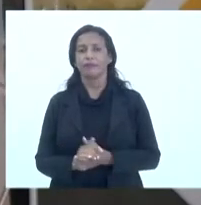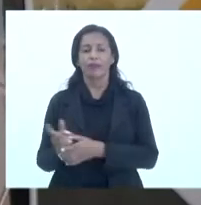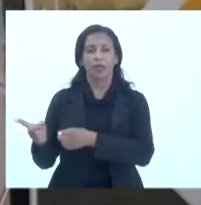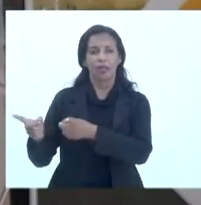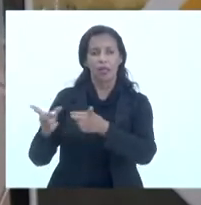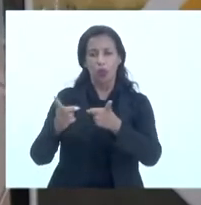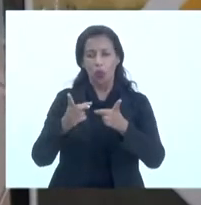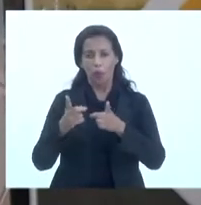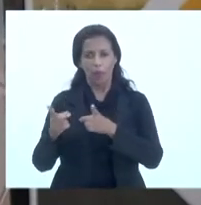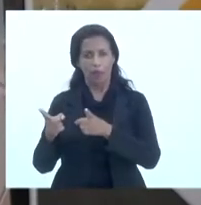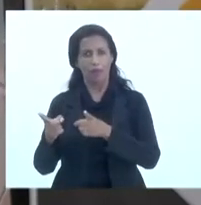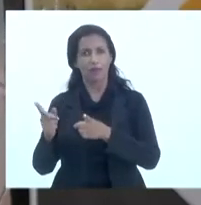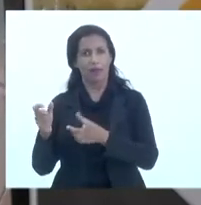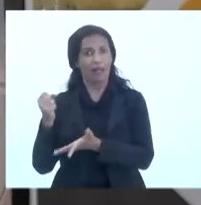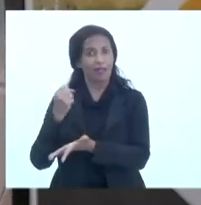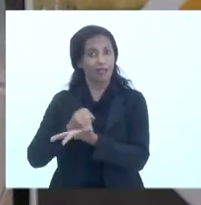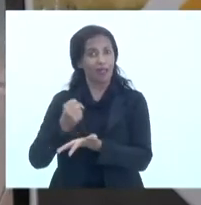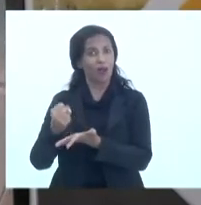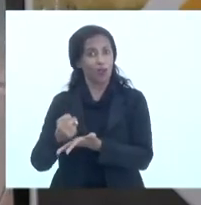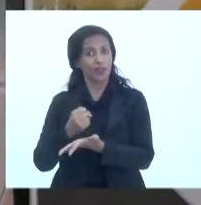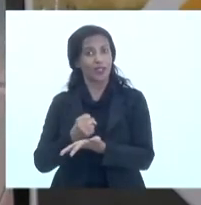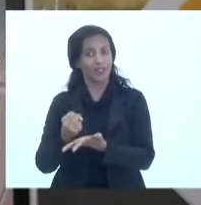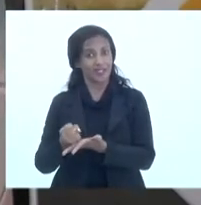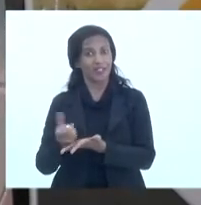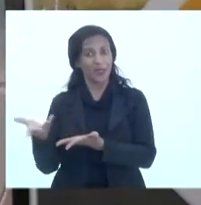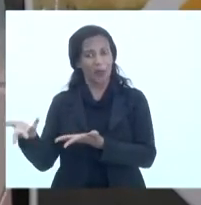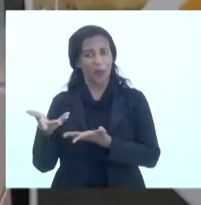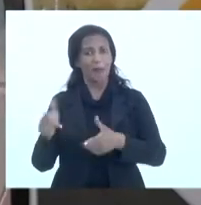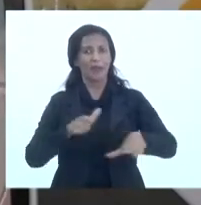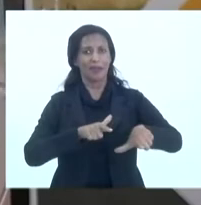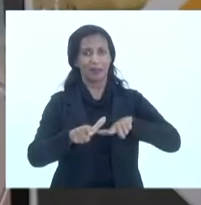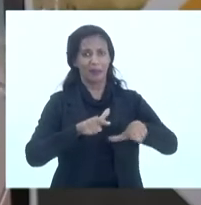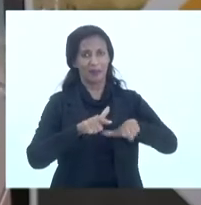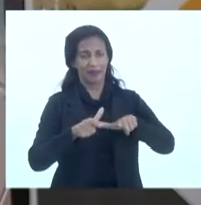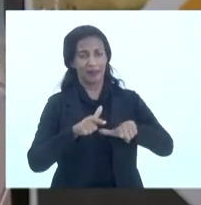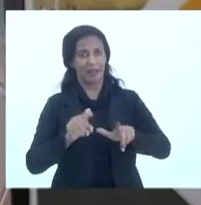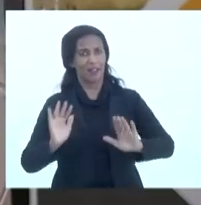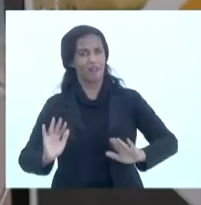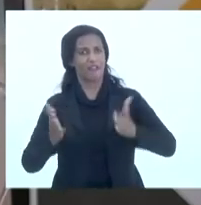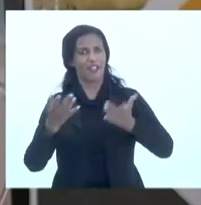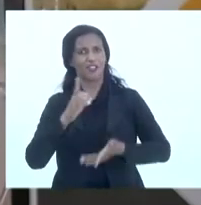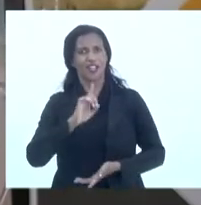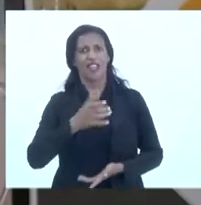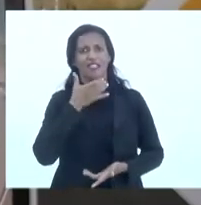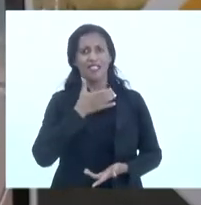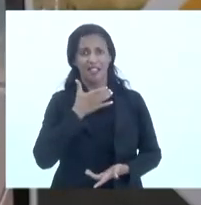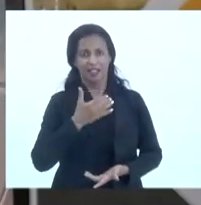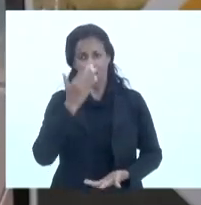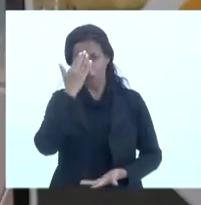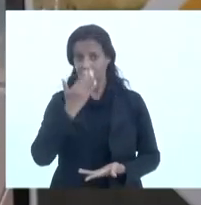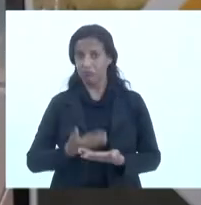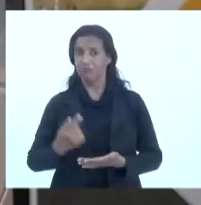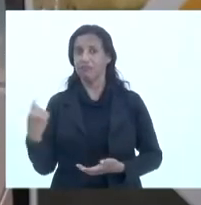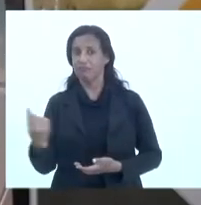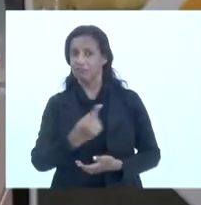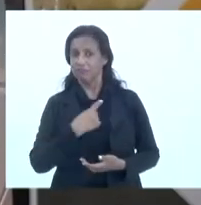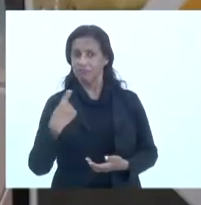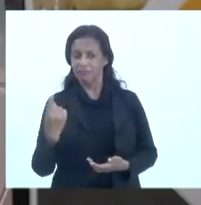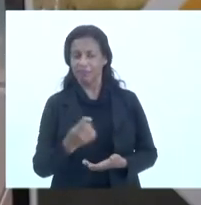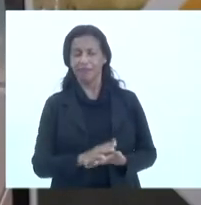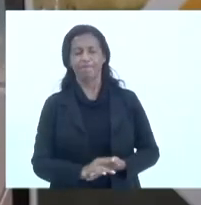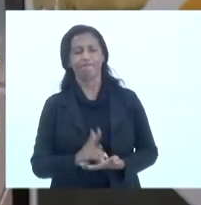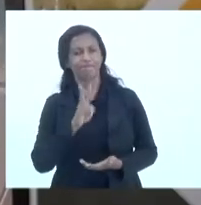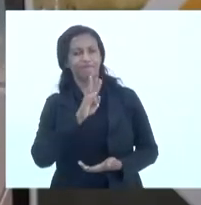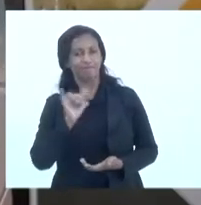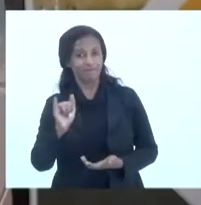está contratando para as festas do final de ano. Acreditamos nós que vai ser, né,